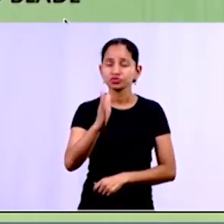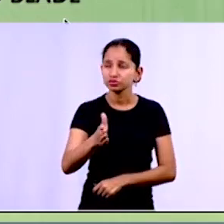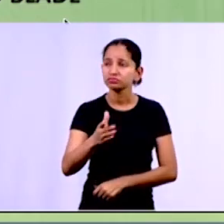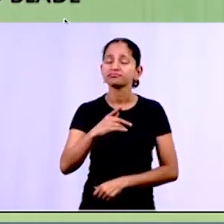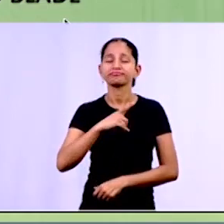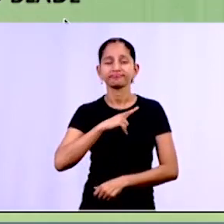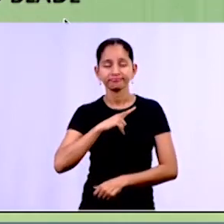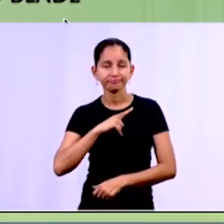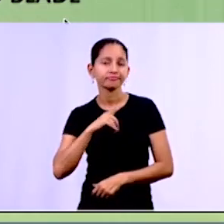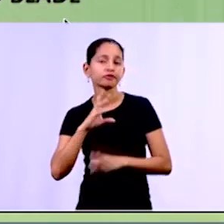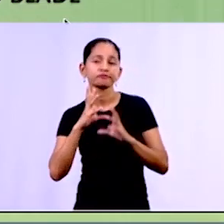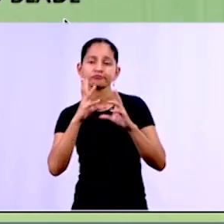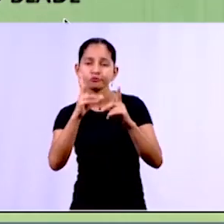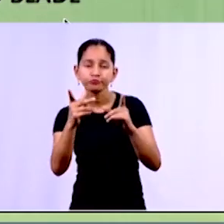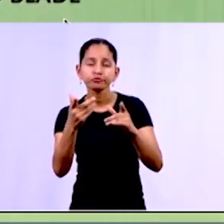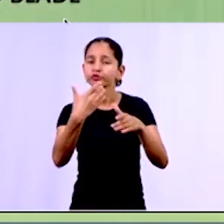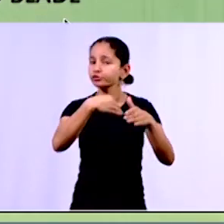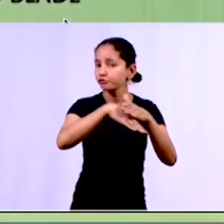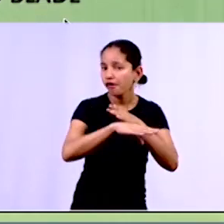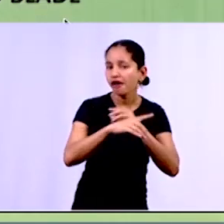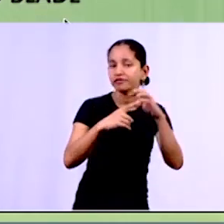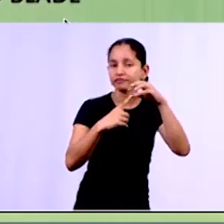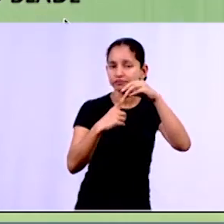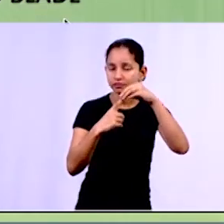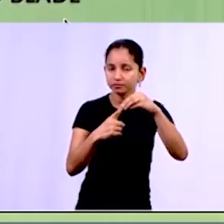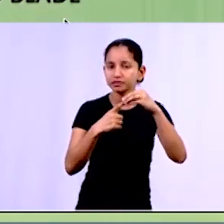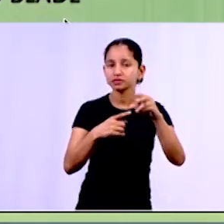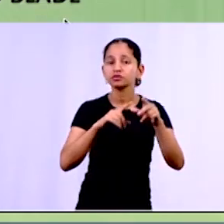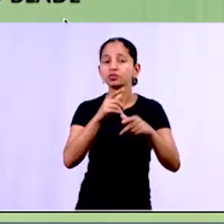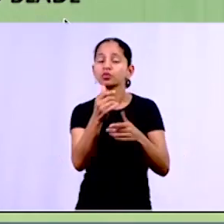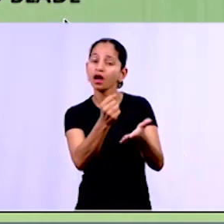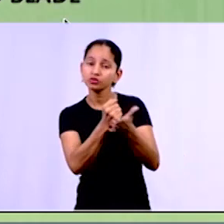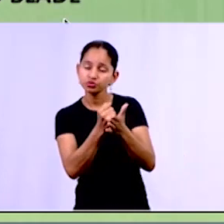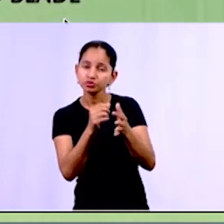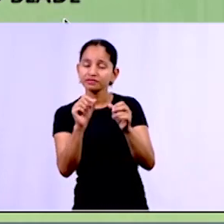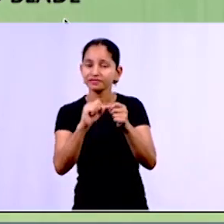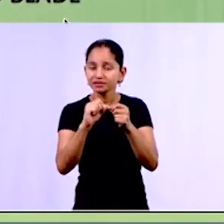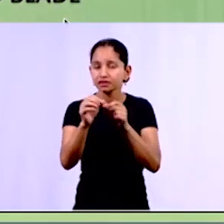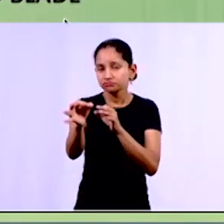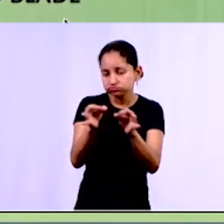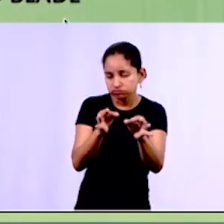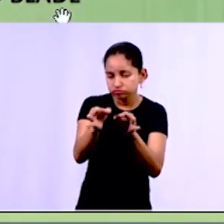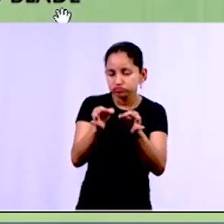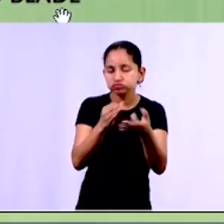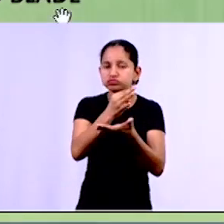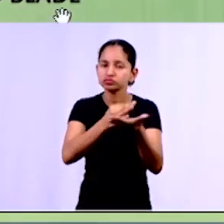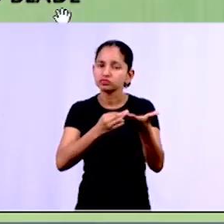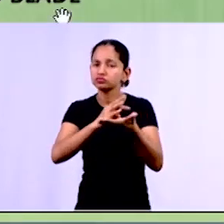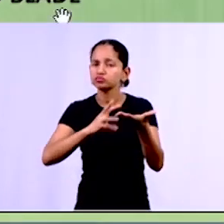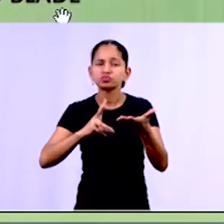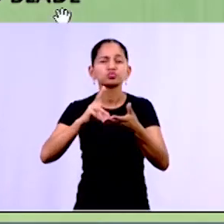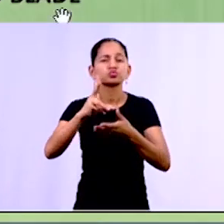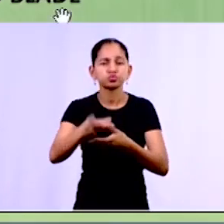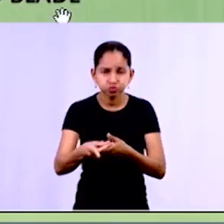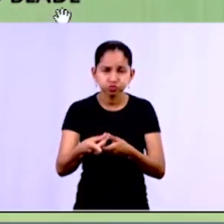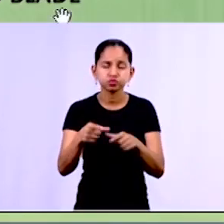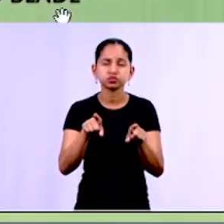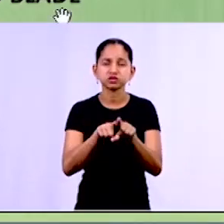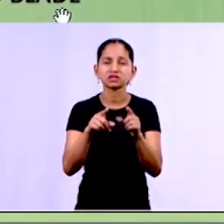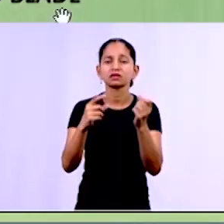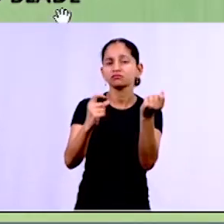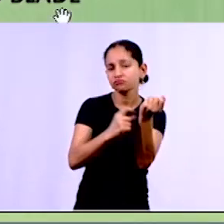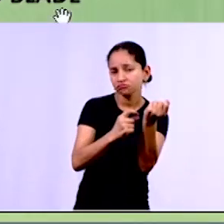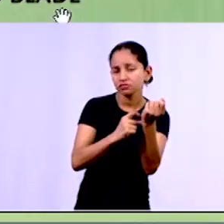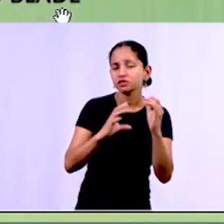Nós temos a memória, nós temos o processador, nós temos aqui um disco rígido, nós temos a interface de entrada e saída aqui.